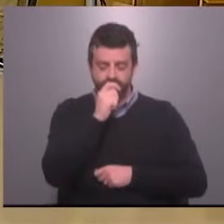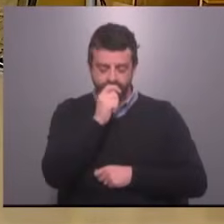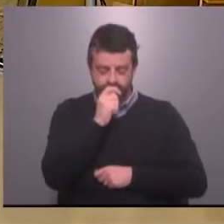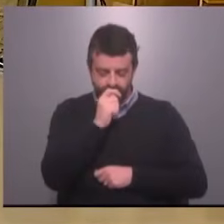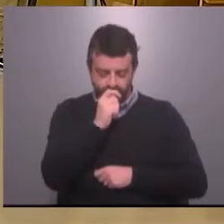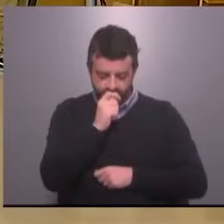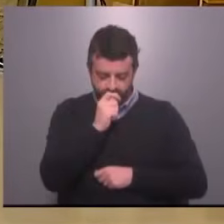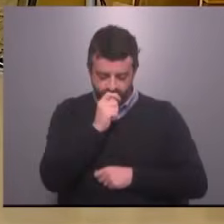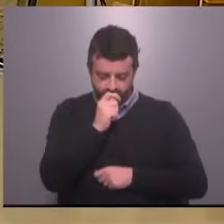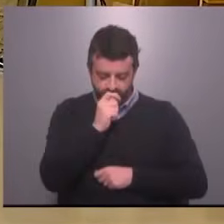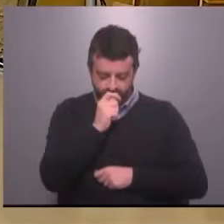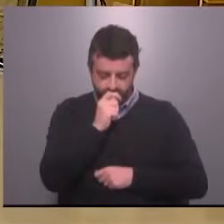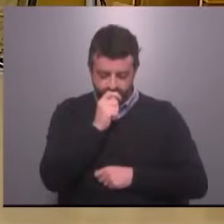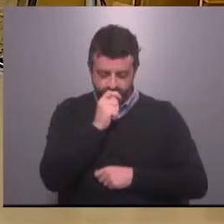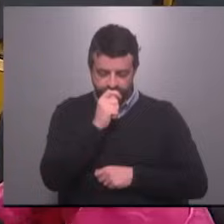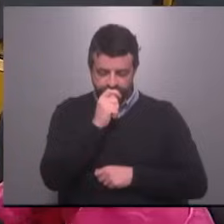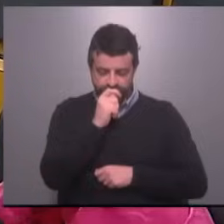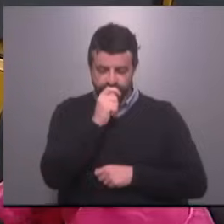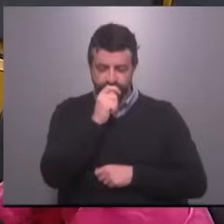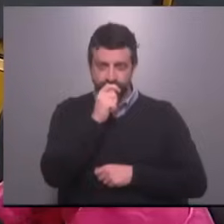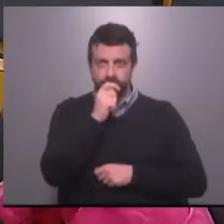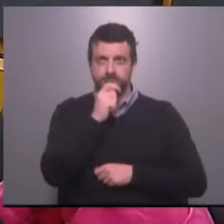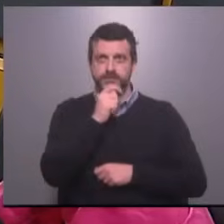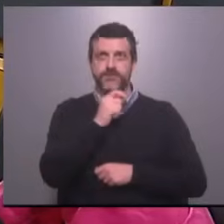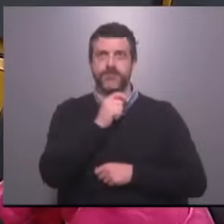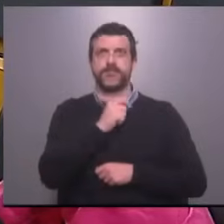Amém.